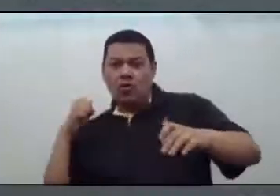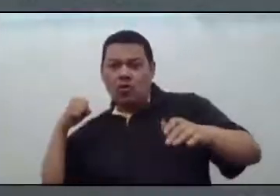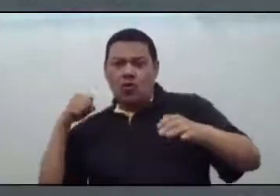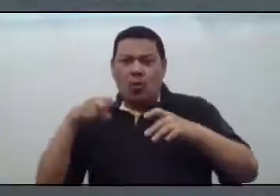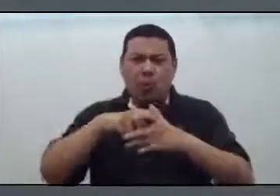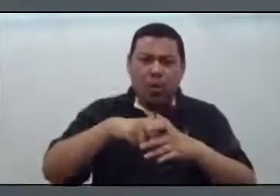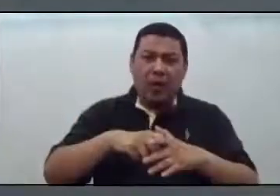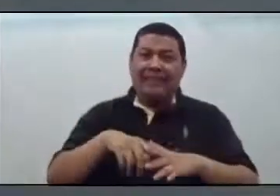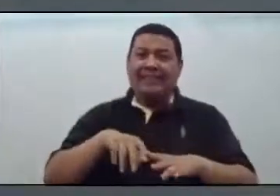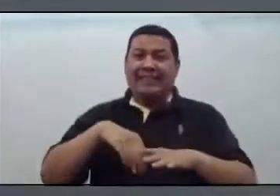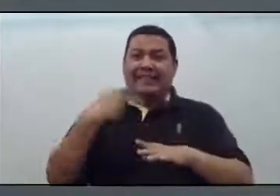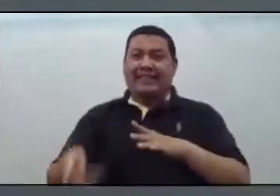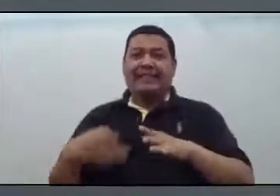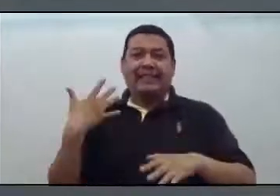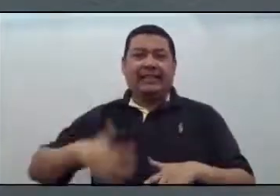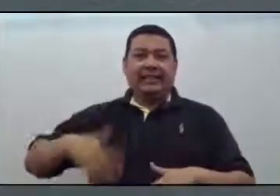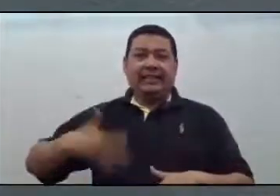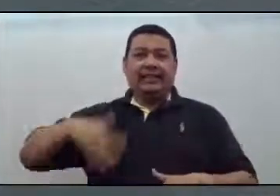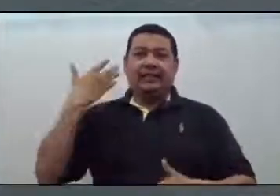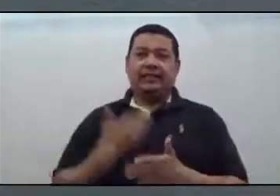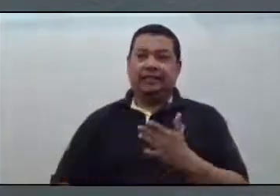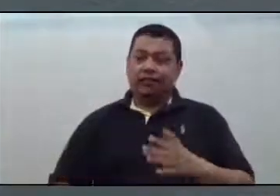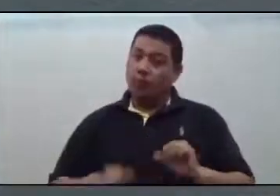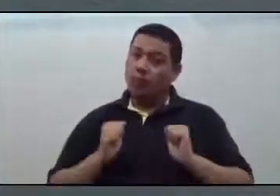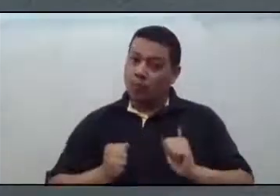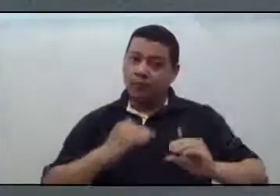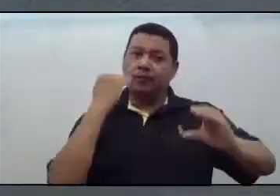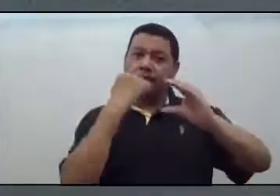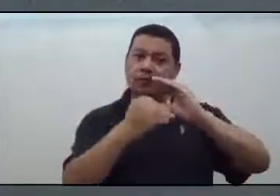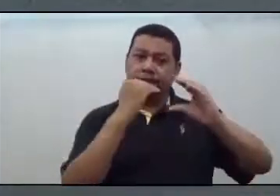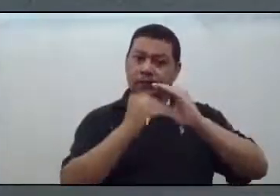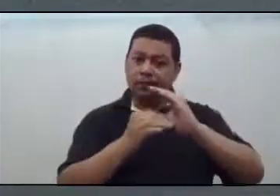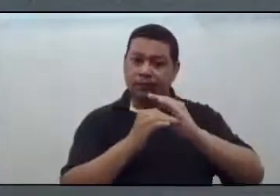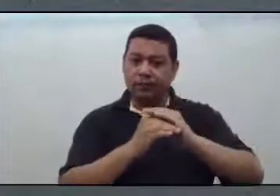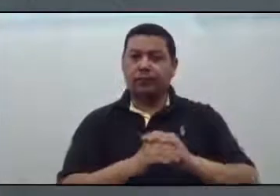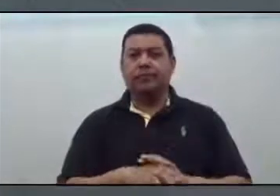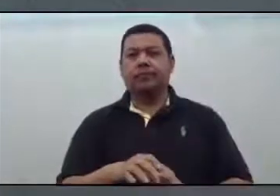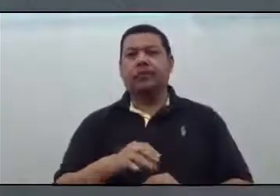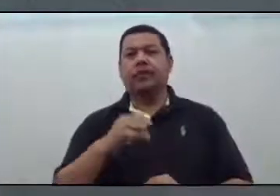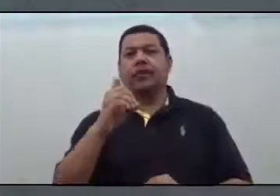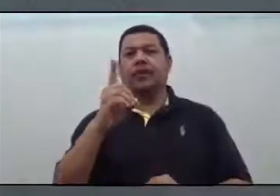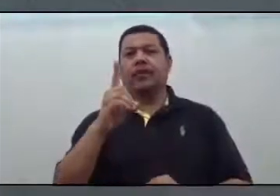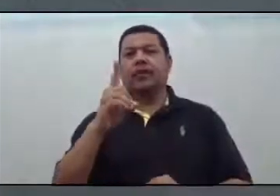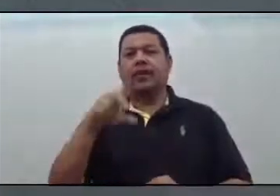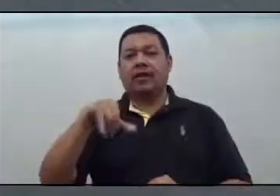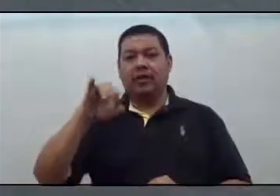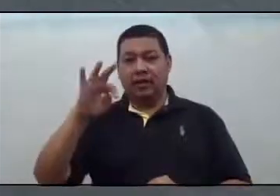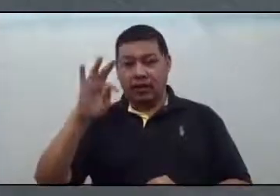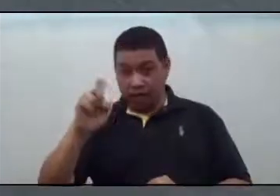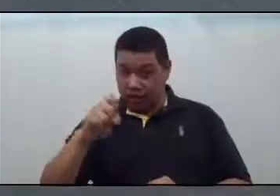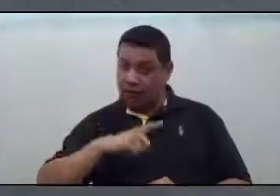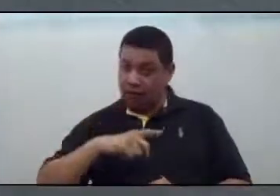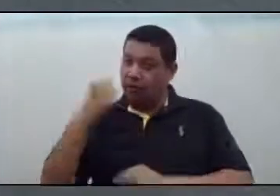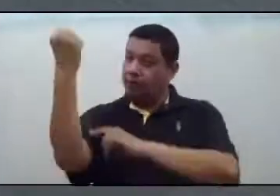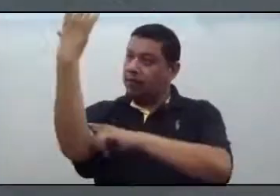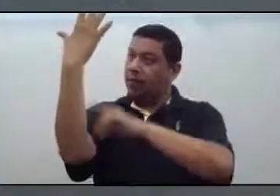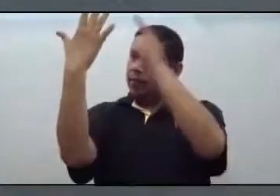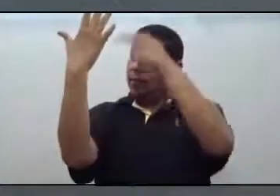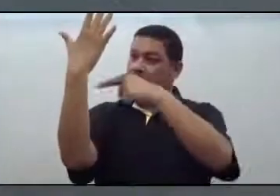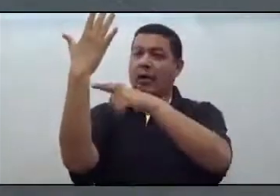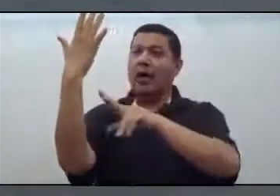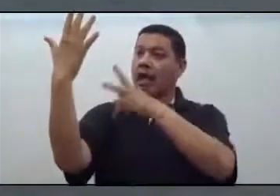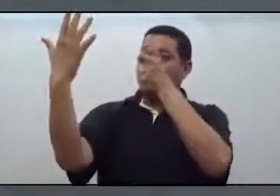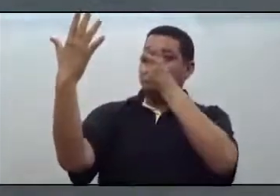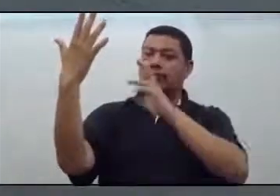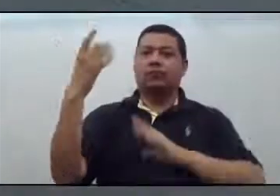Pedi também que a mesa encaminhe um pedido para o DENIT, que coloque a placa de sinalizações ali, travessia de animais,